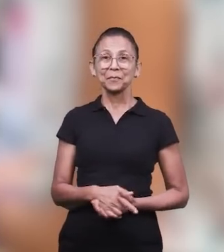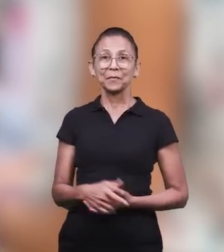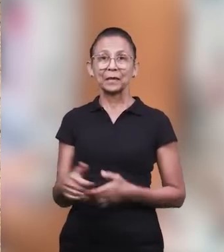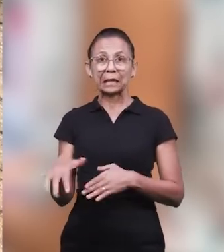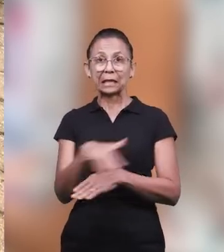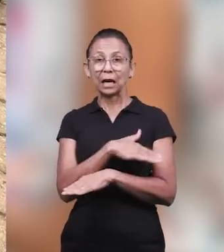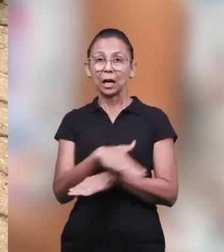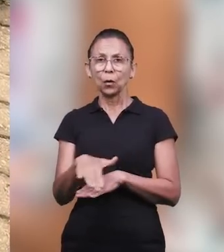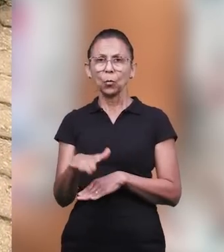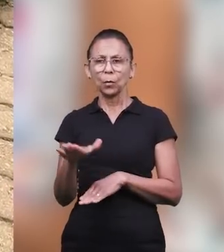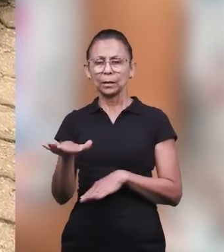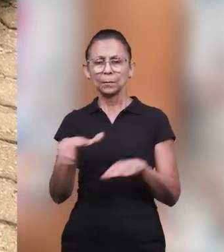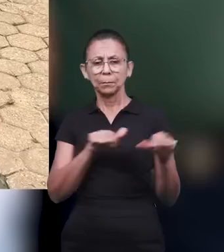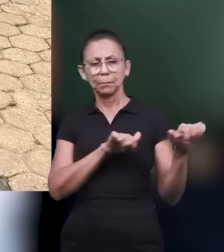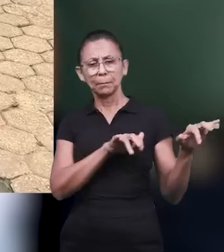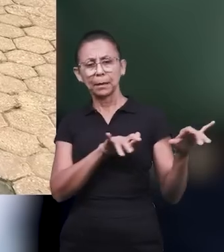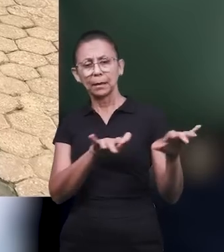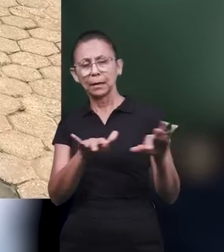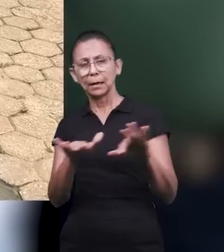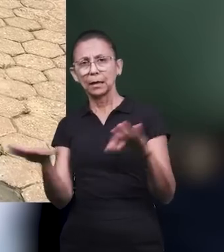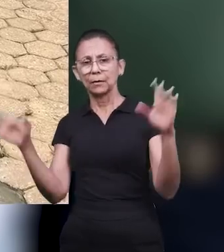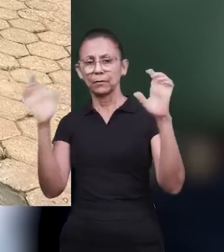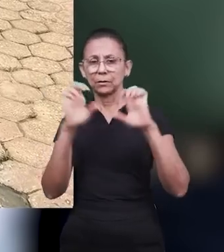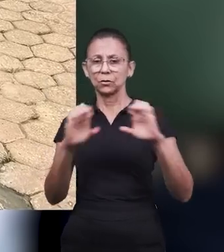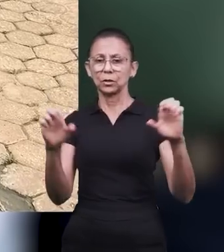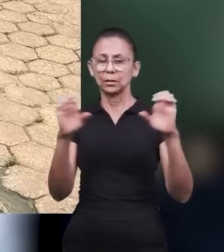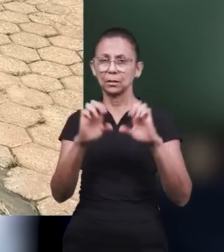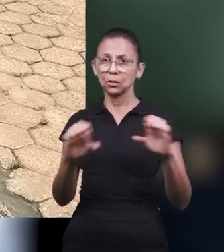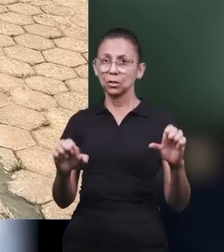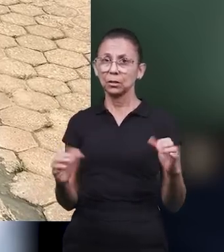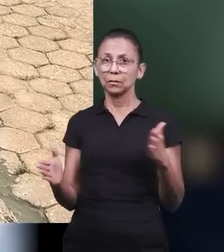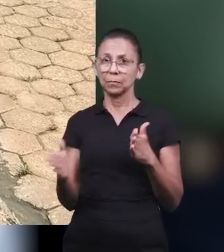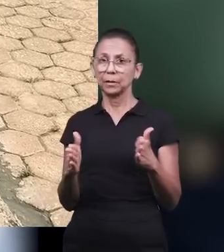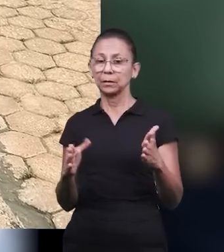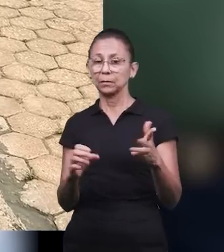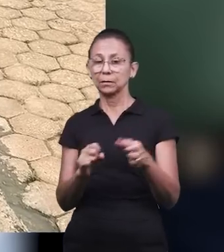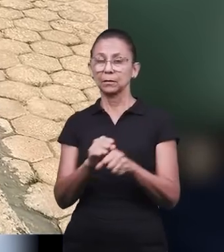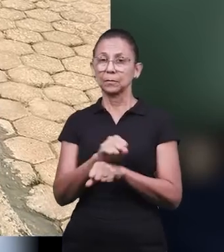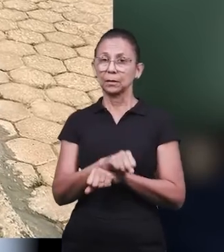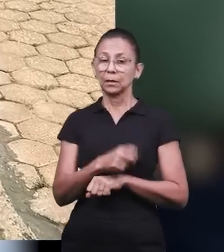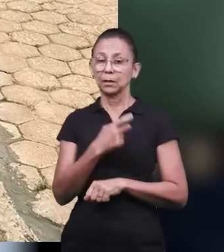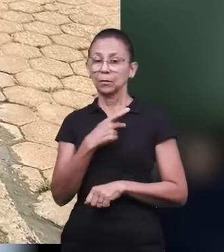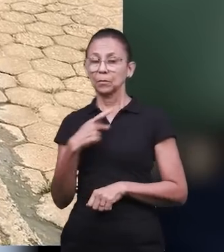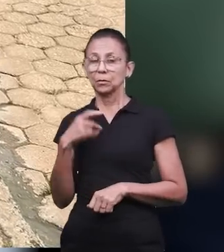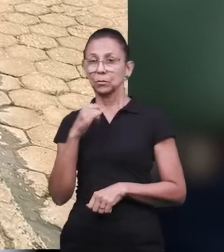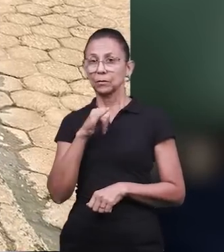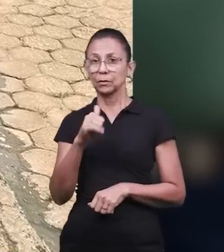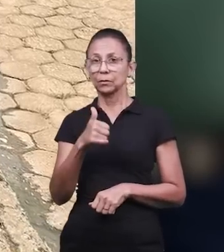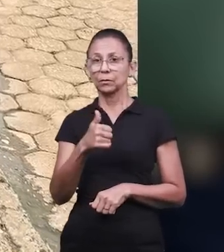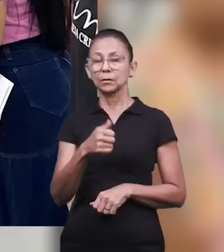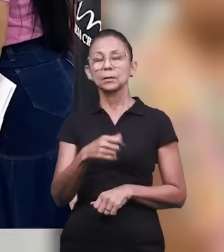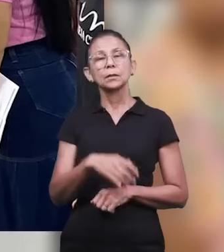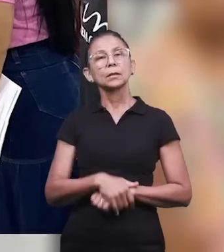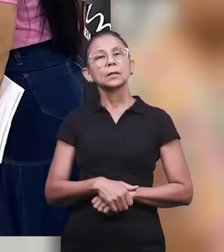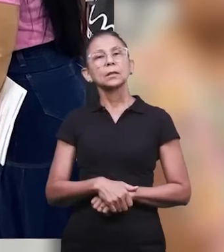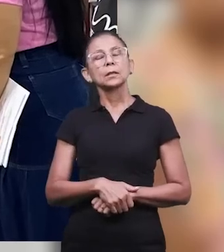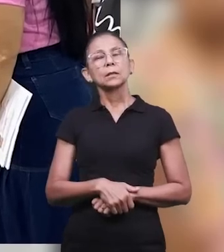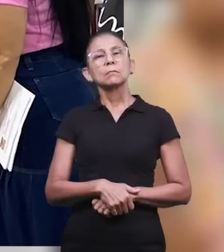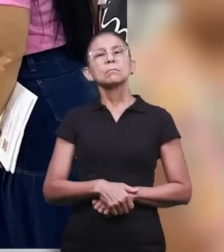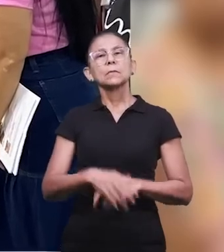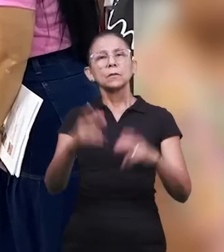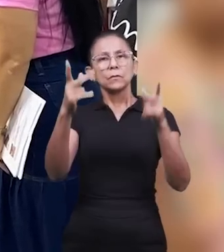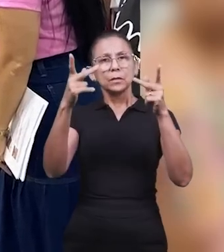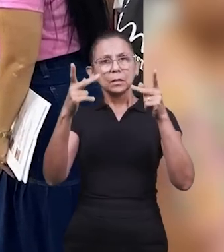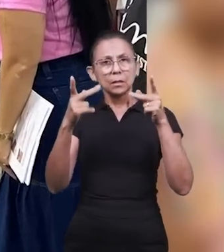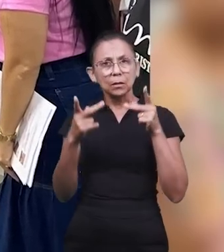ruas, convidando e levando a preciosa semente. No seminário, o pastor Antônio Kelly nos conta que 102 vidas participaram, sendo 53